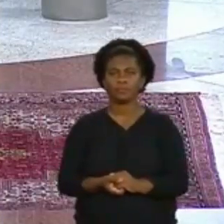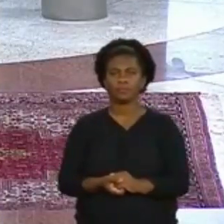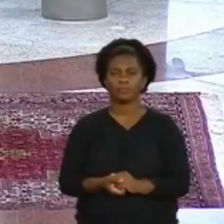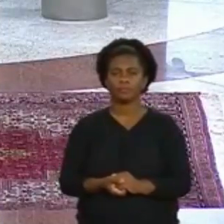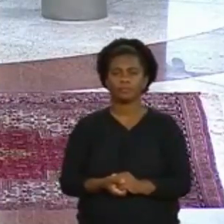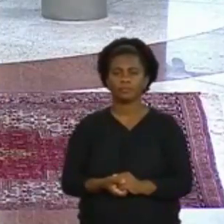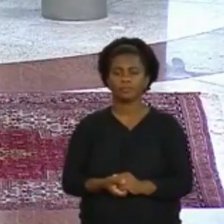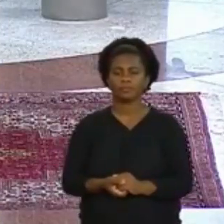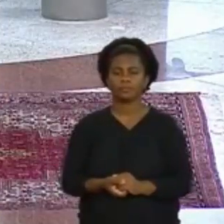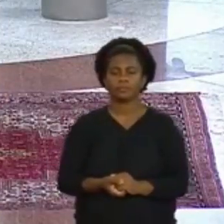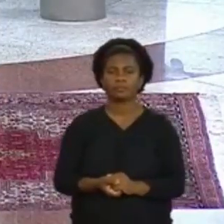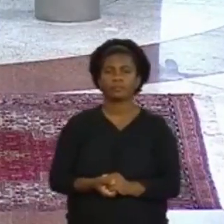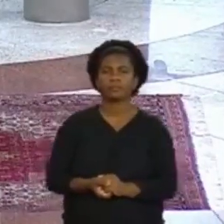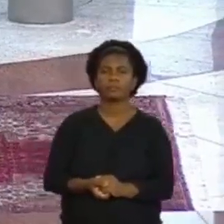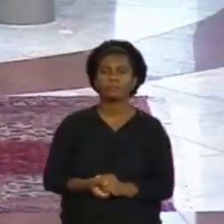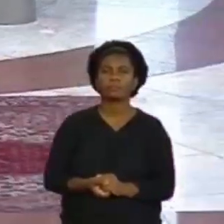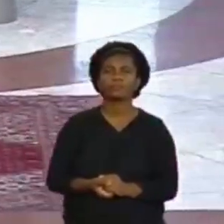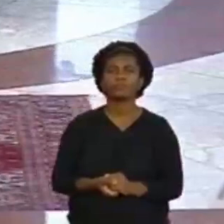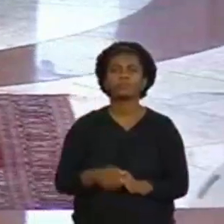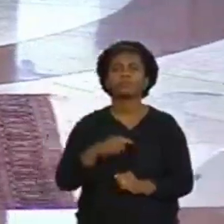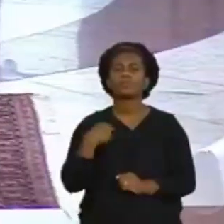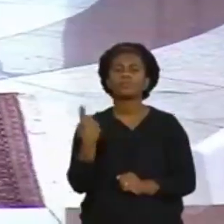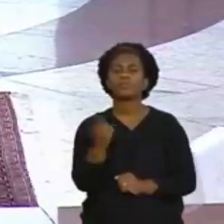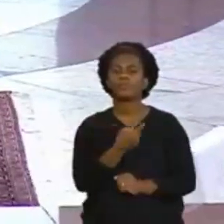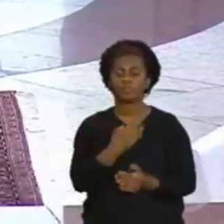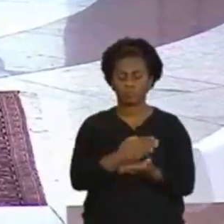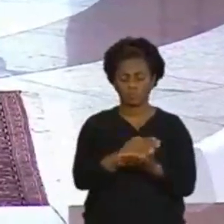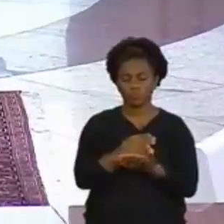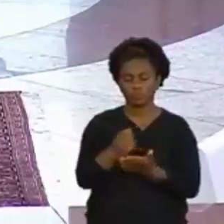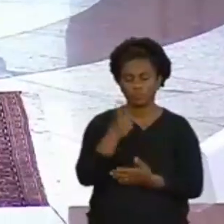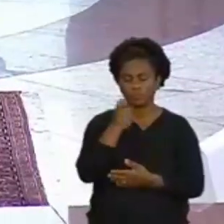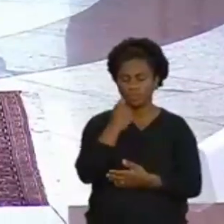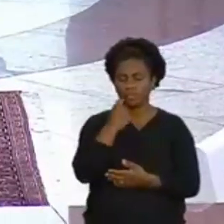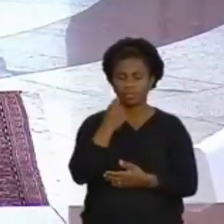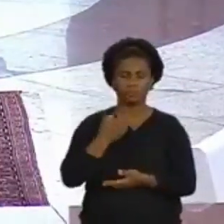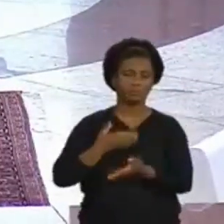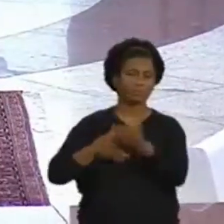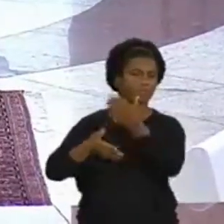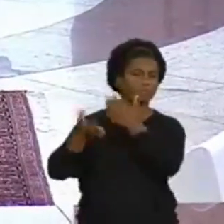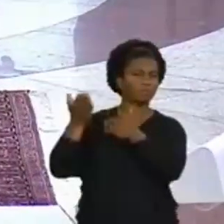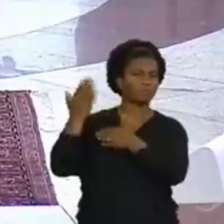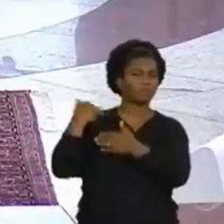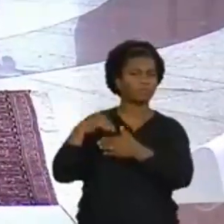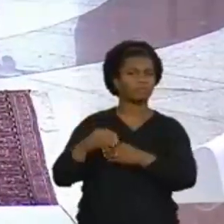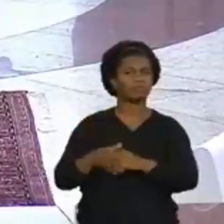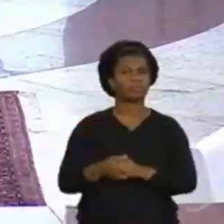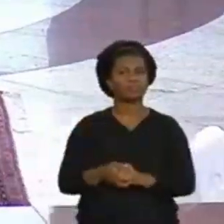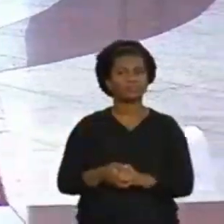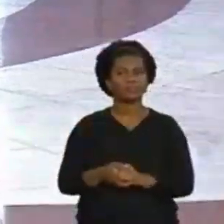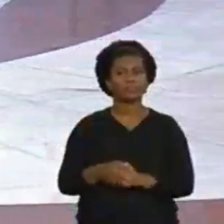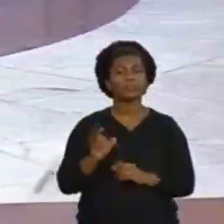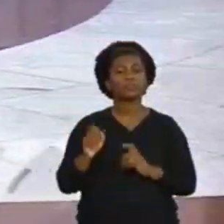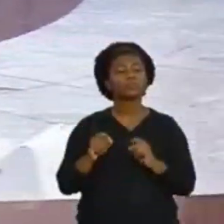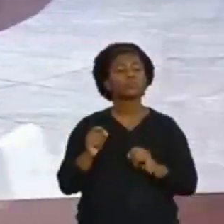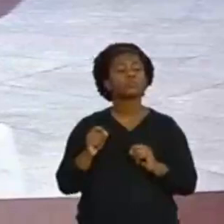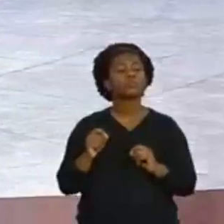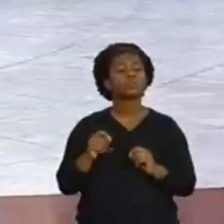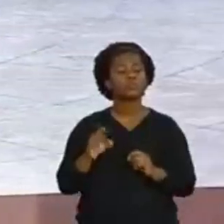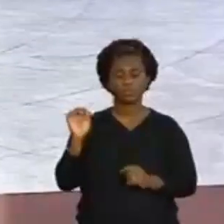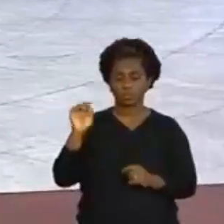Nós começamos sexta-feira passada as últimas